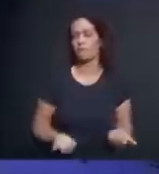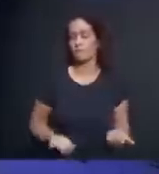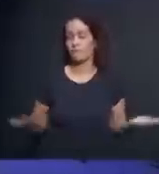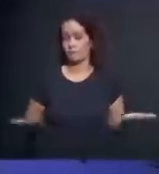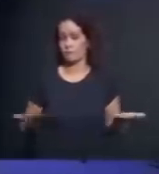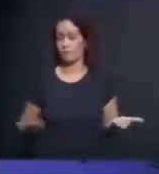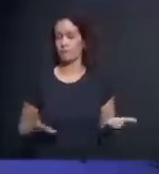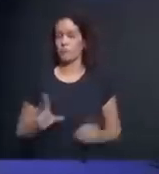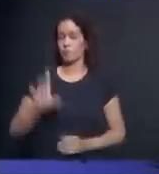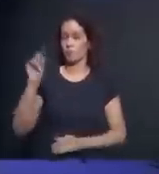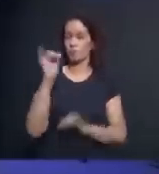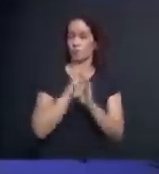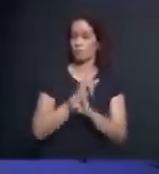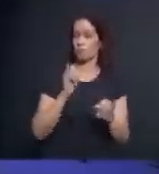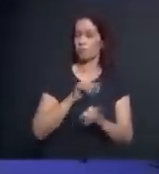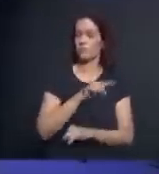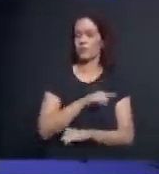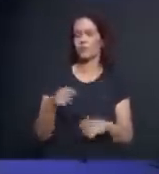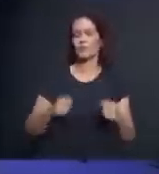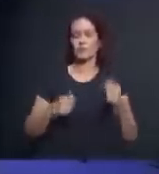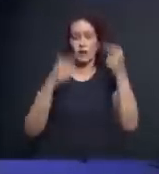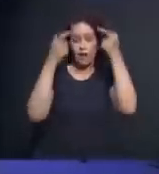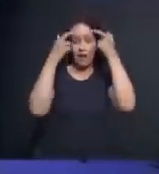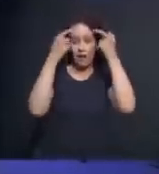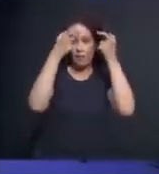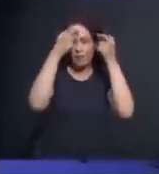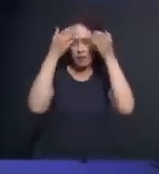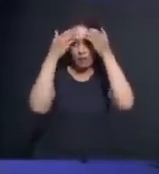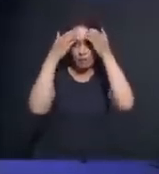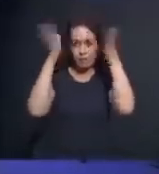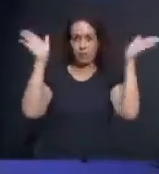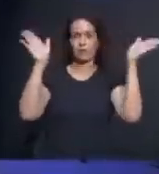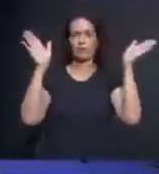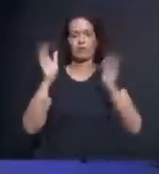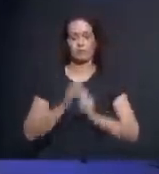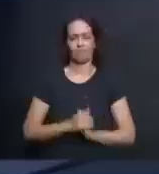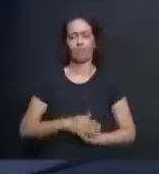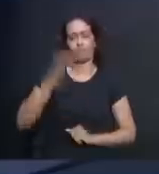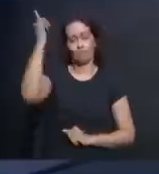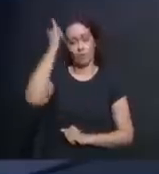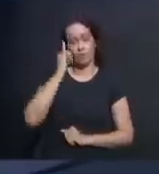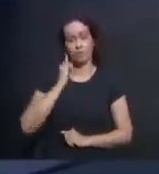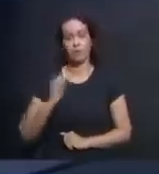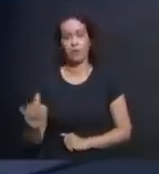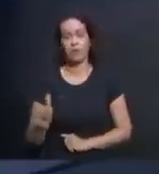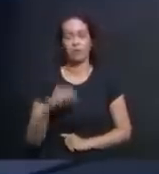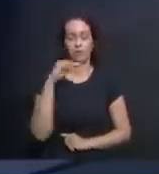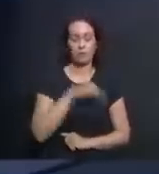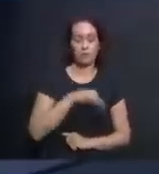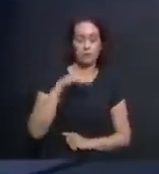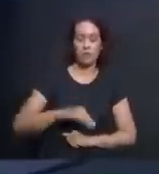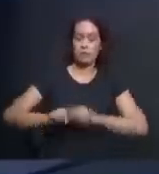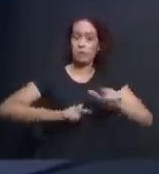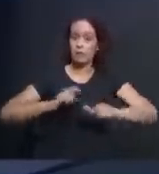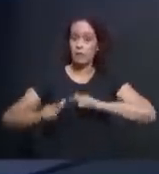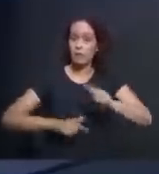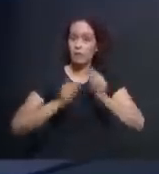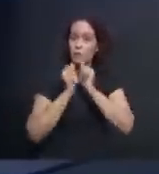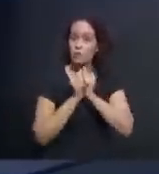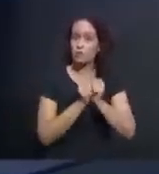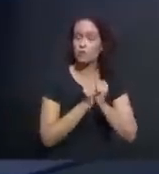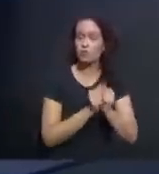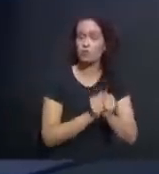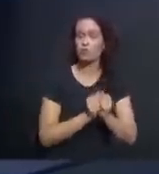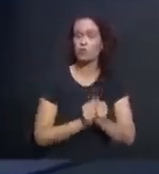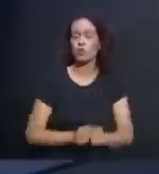essa pessoa de cabeça aberta. O que é lindo nesse texto, gente? Profetas e mestres trabalhando juntos. Um toca, o outro cruza, o